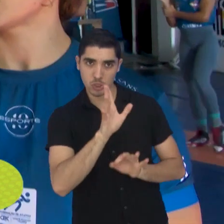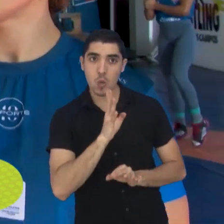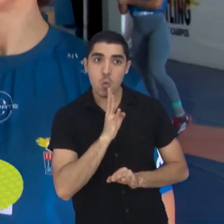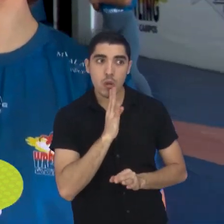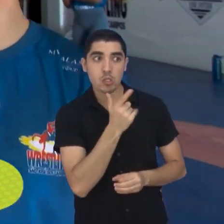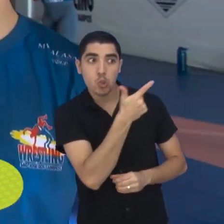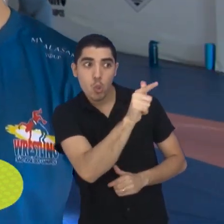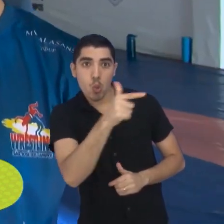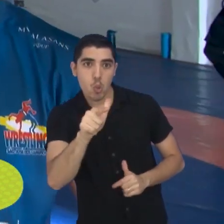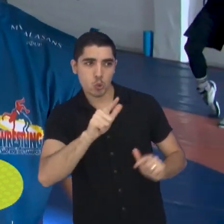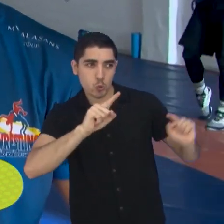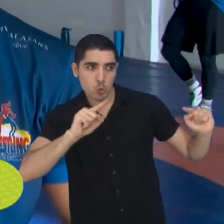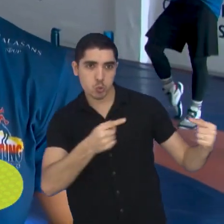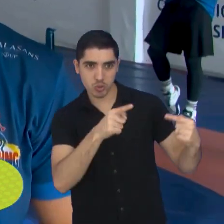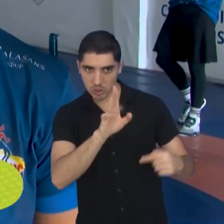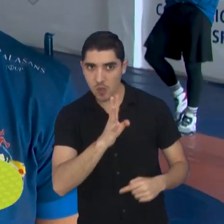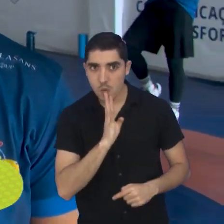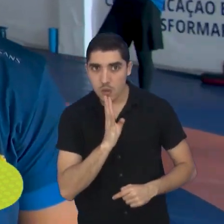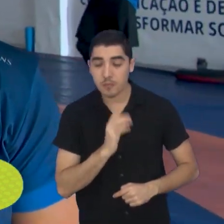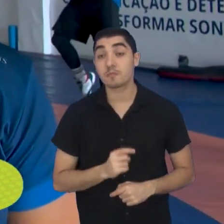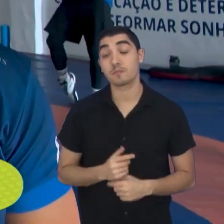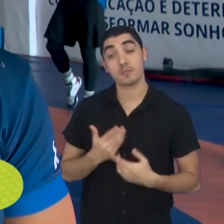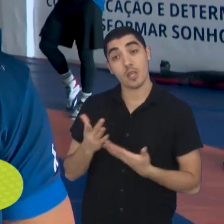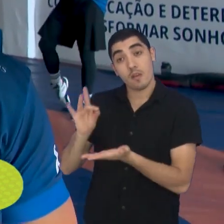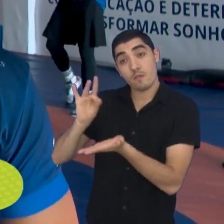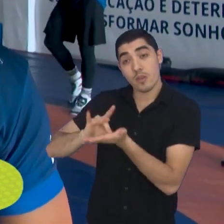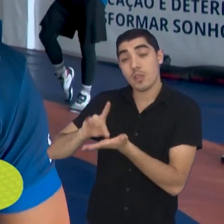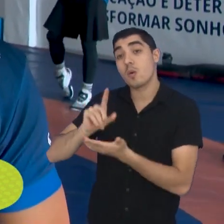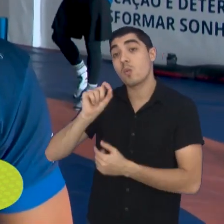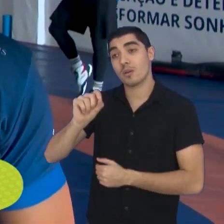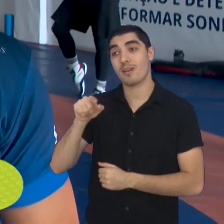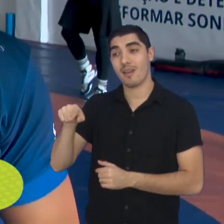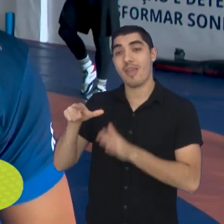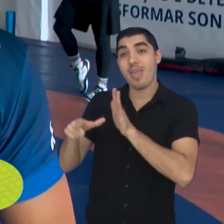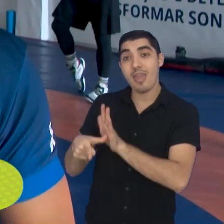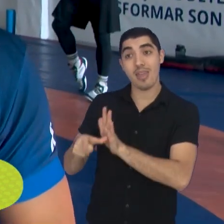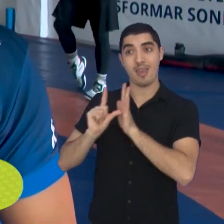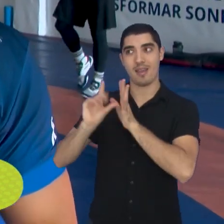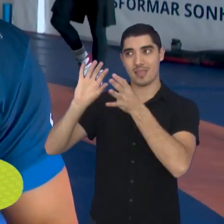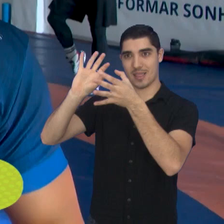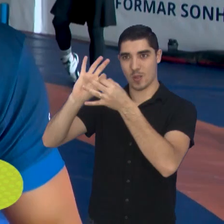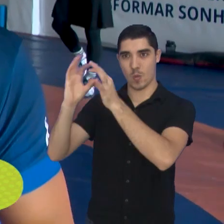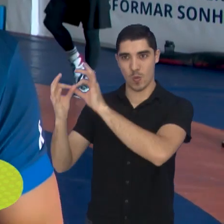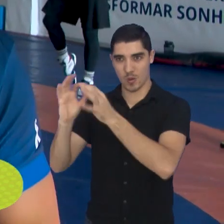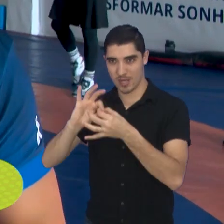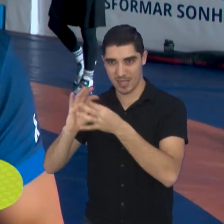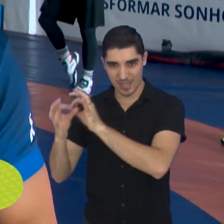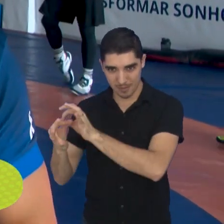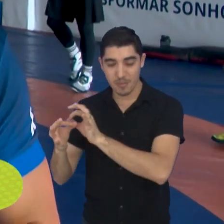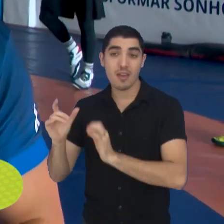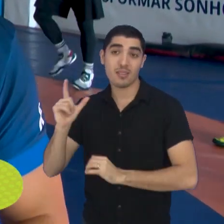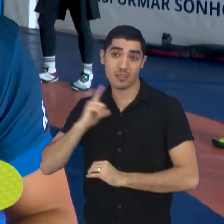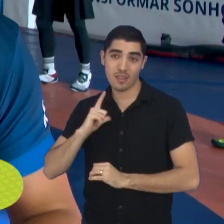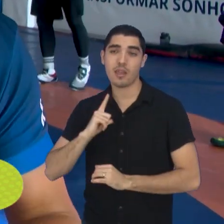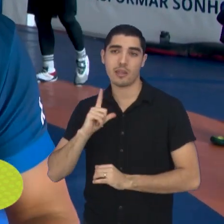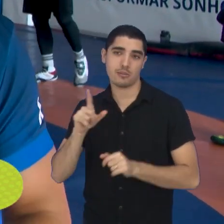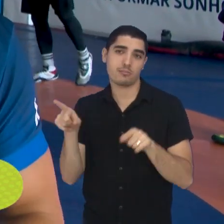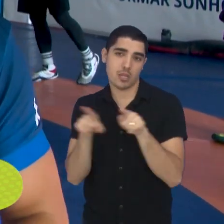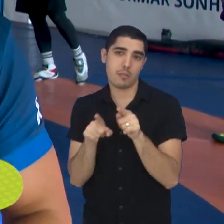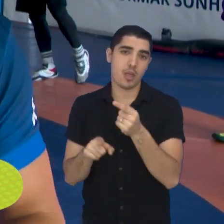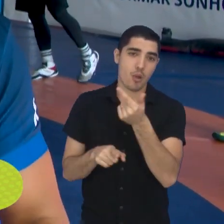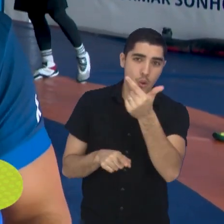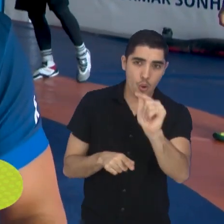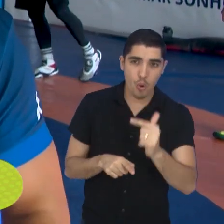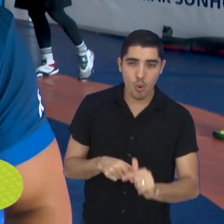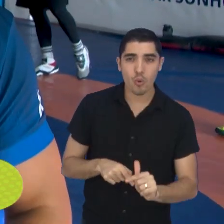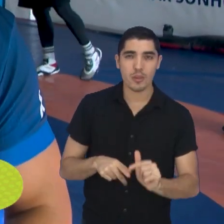pré-olímpico? Bom, na verdade, como é um pré-olímpico que vai englobar basicamente todos as demais que ficaram fora dos seus